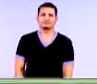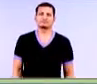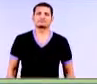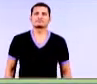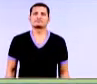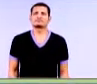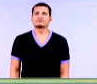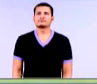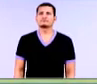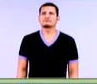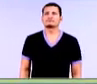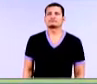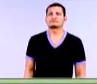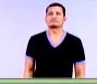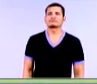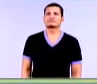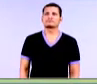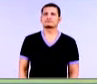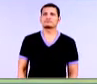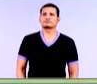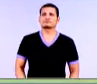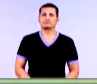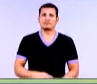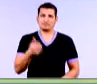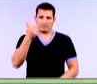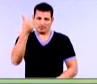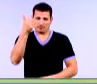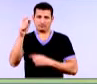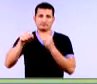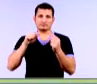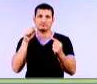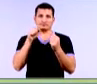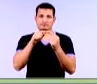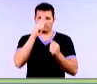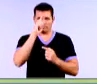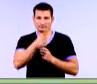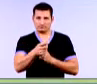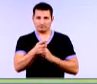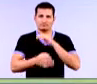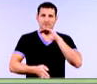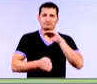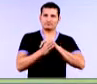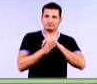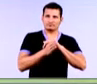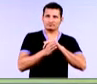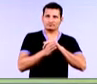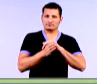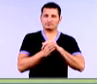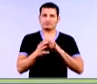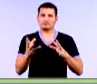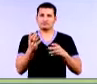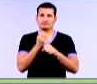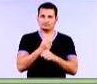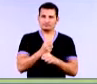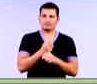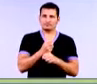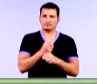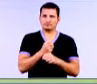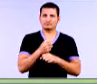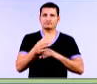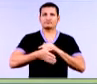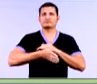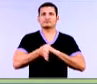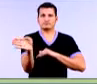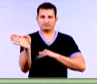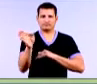Bom, o primeiro deles é identificar os comandos de entrada, processamento e saída